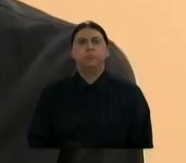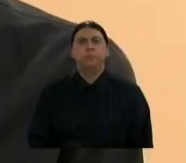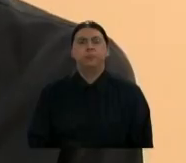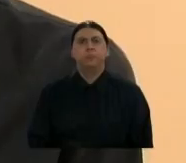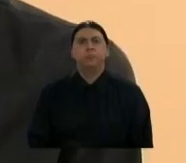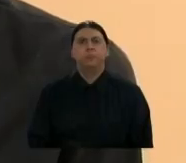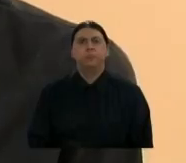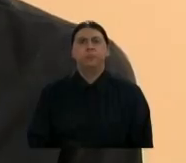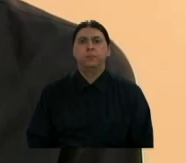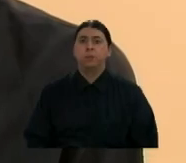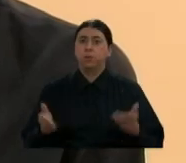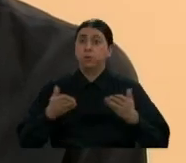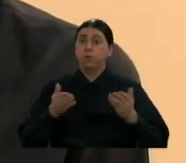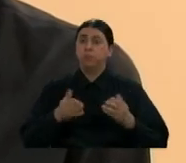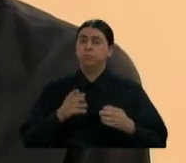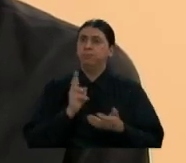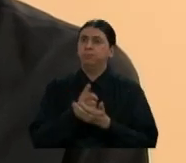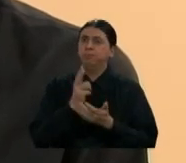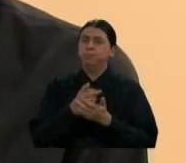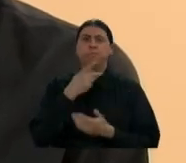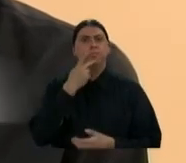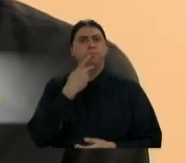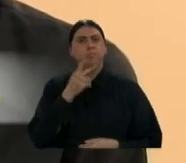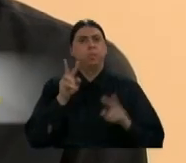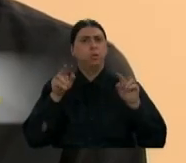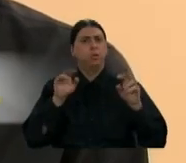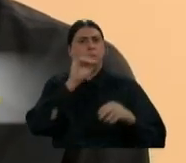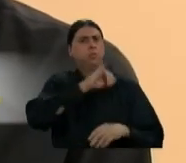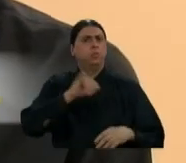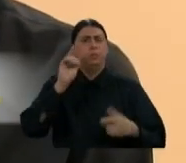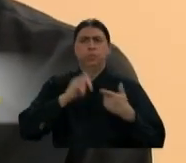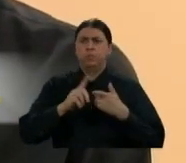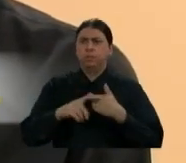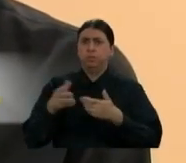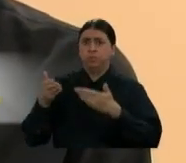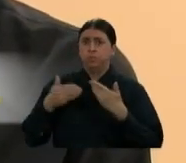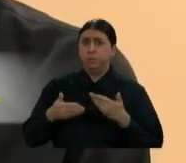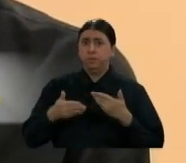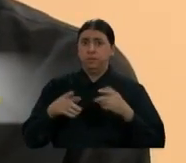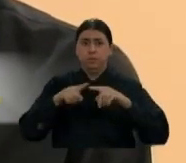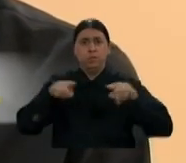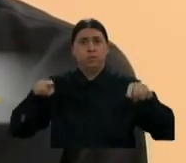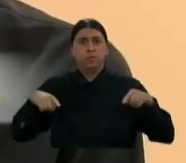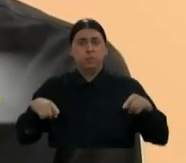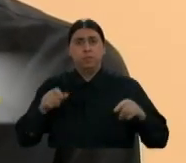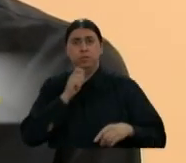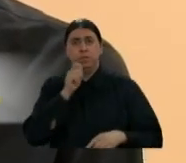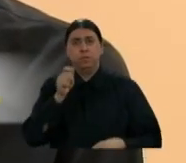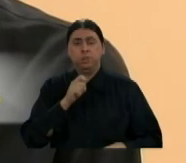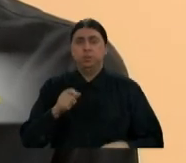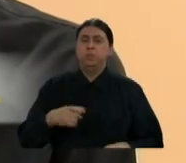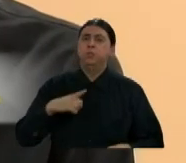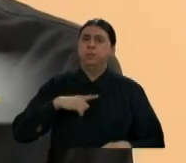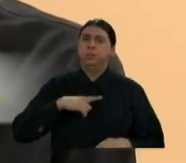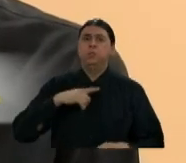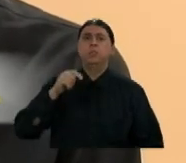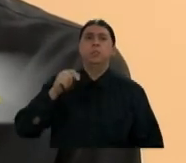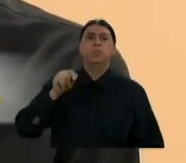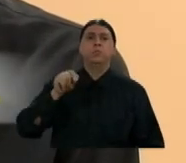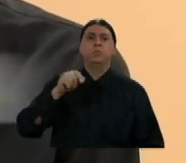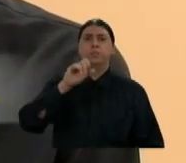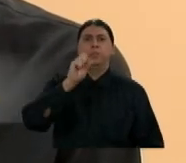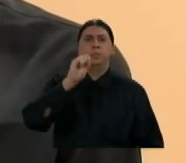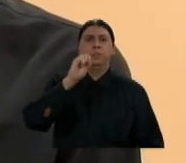nós vamos continuar falando sobre esse assunto porque nós recebemos agora aqui no estúdio da tv assembléia promotora de justiça cinara